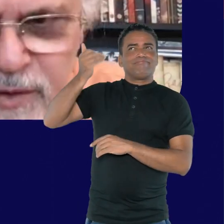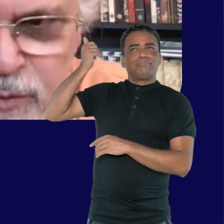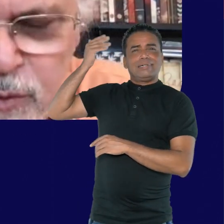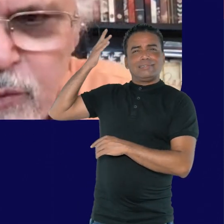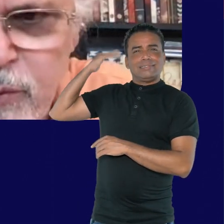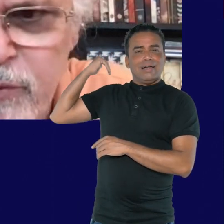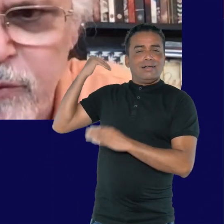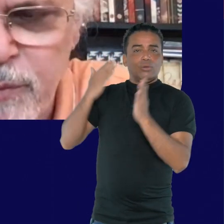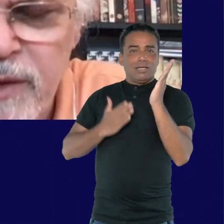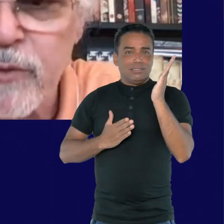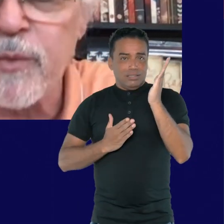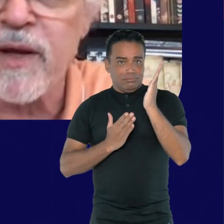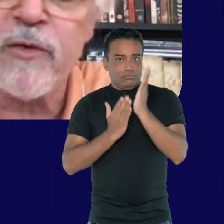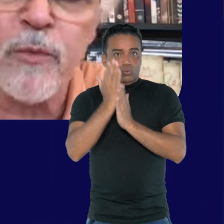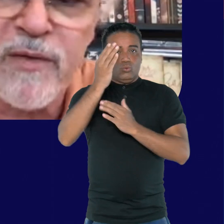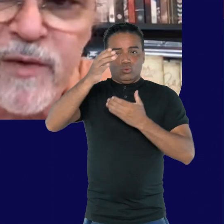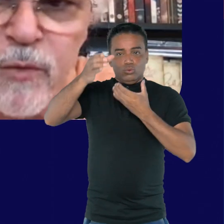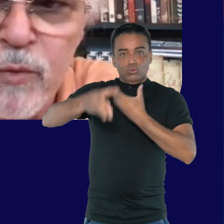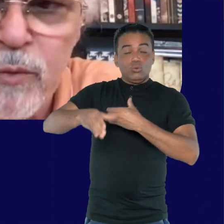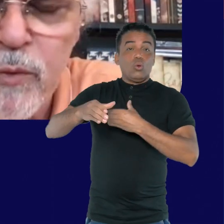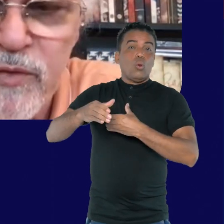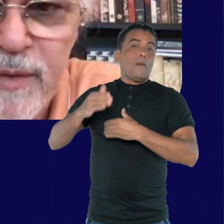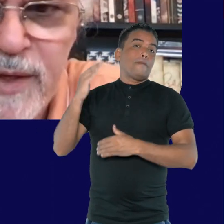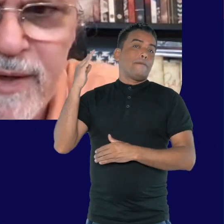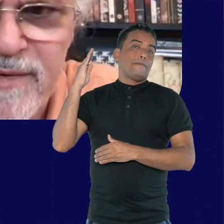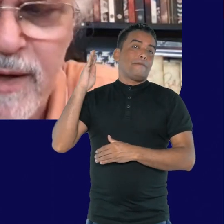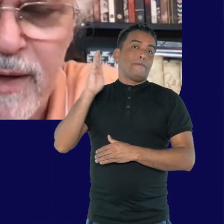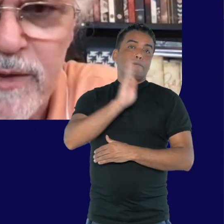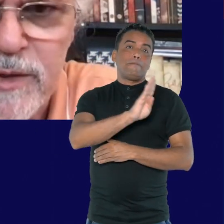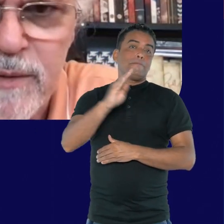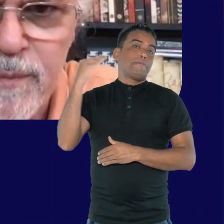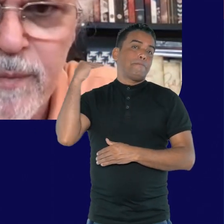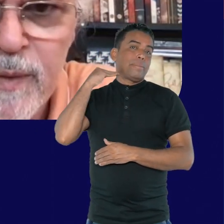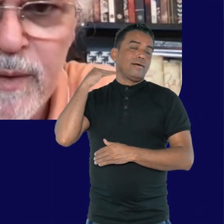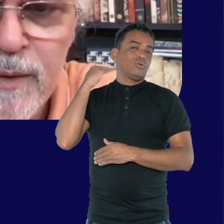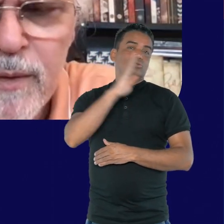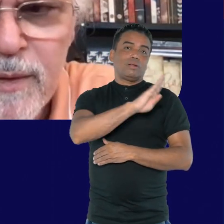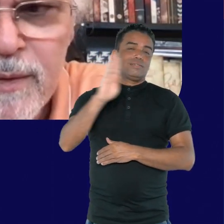eu passei no concurso do Banco do Brasil, passei no concurso da Minas Caixa.